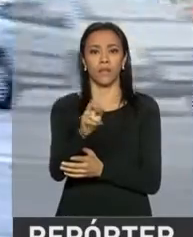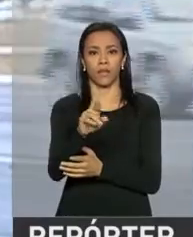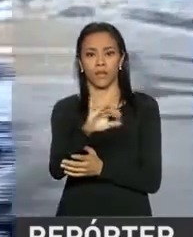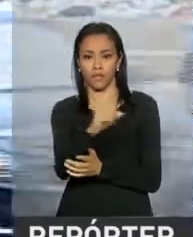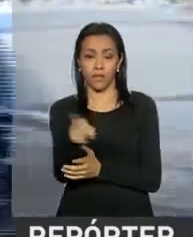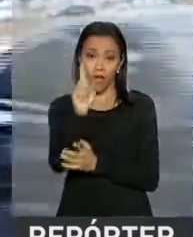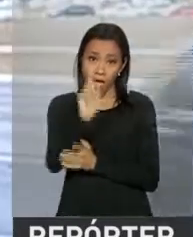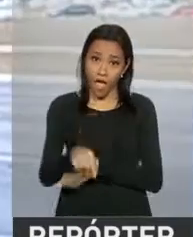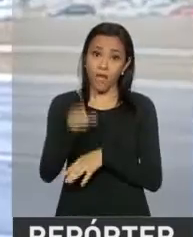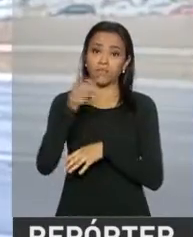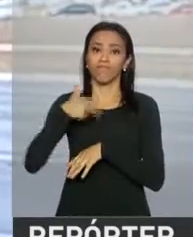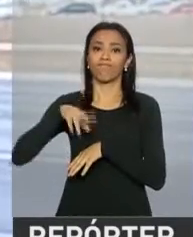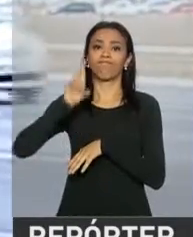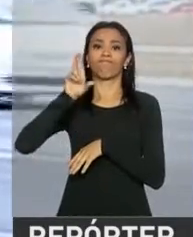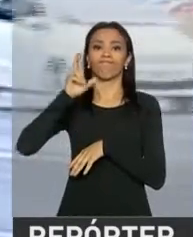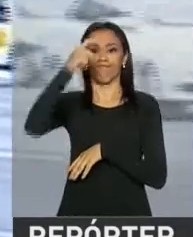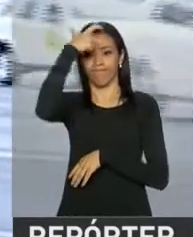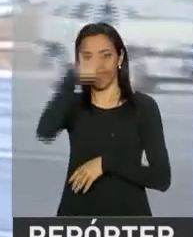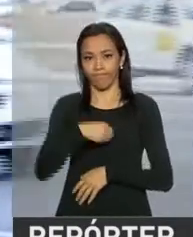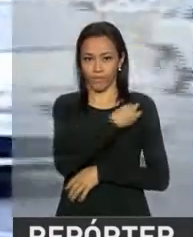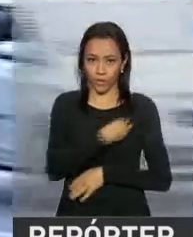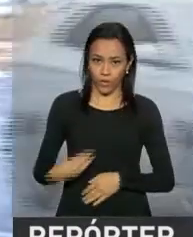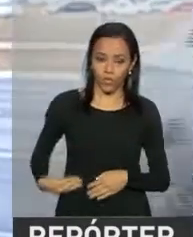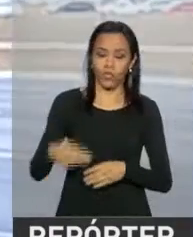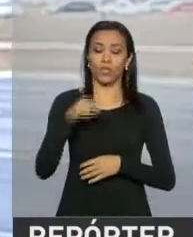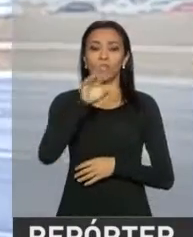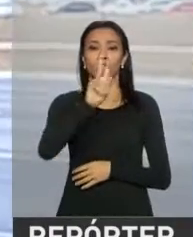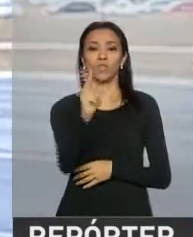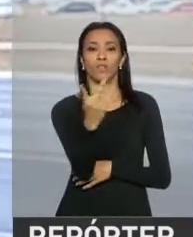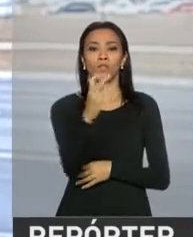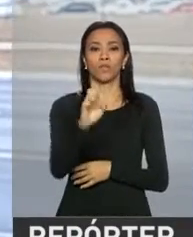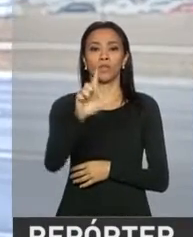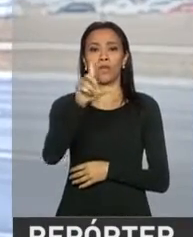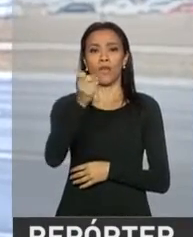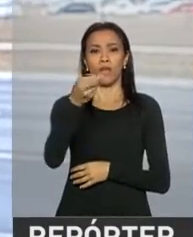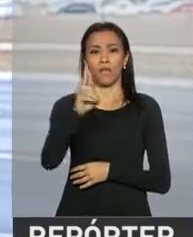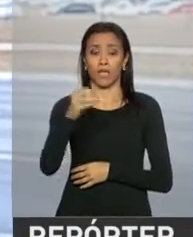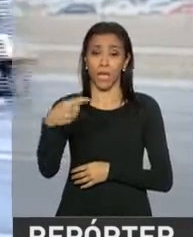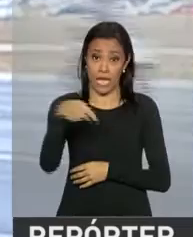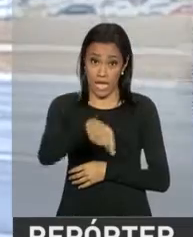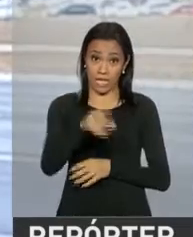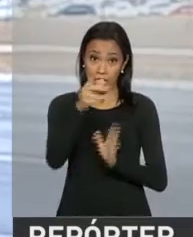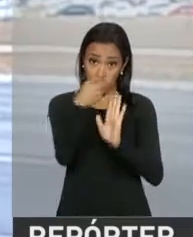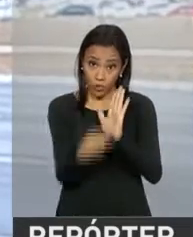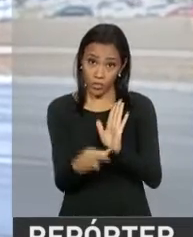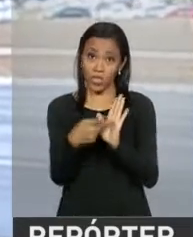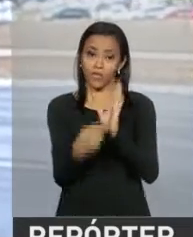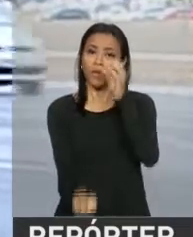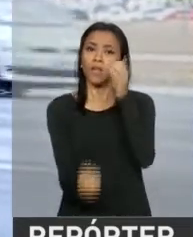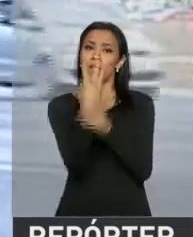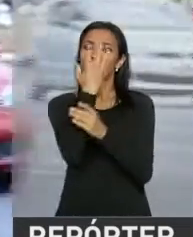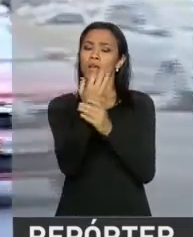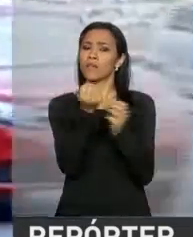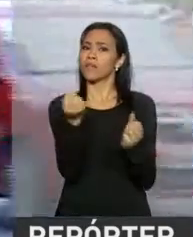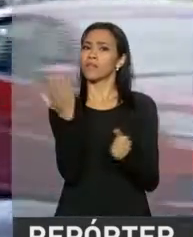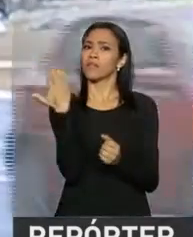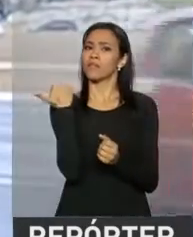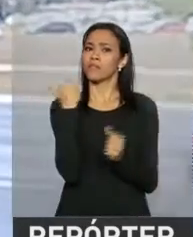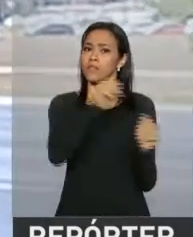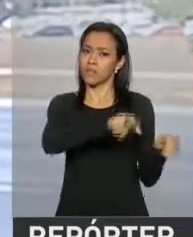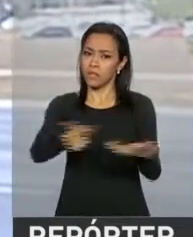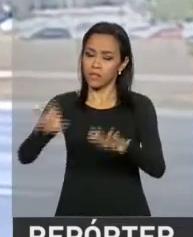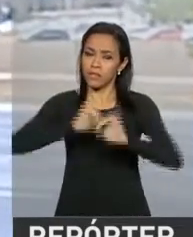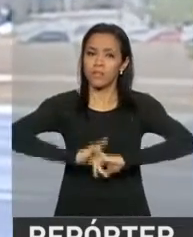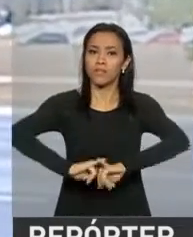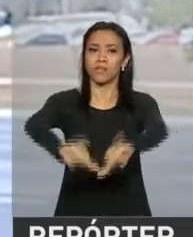ministro da pasta helder barbalho o plano novo chico foi lançado na semana passada pelo presidente michel temer e é